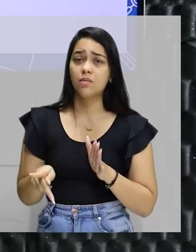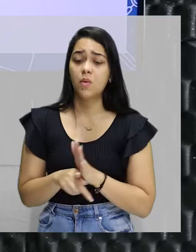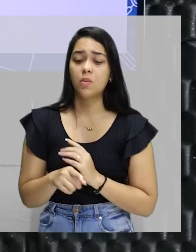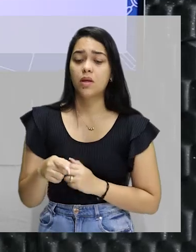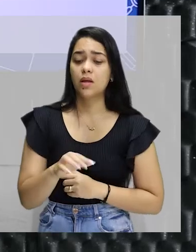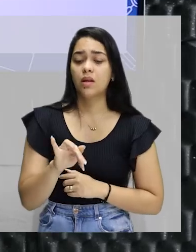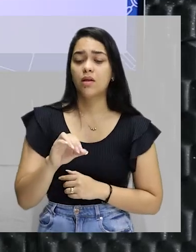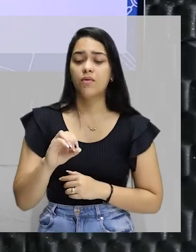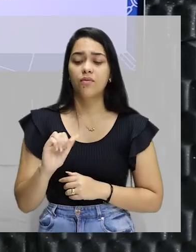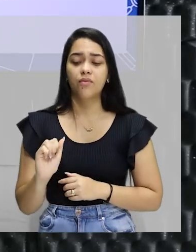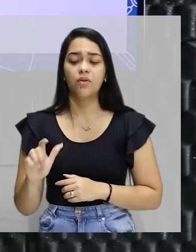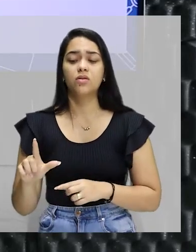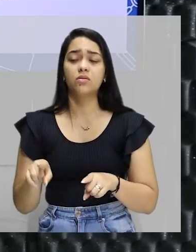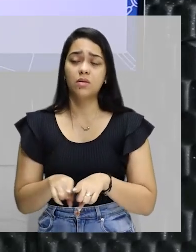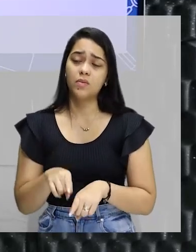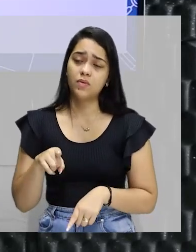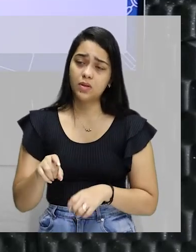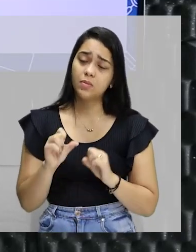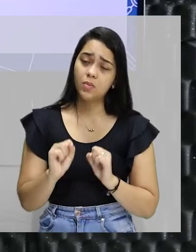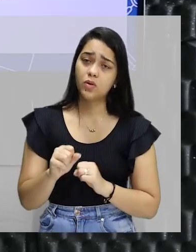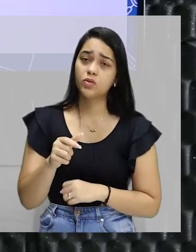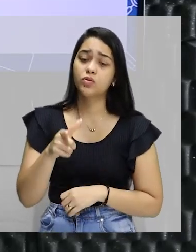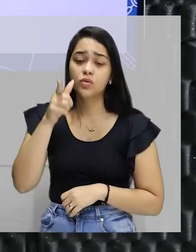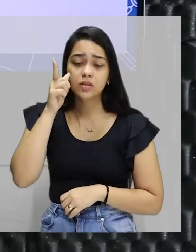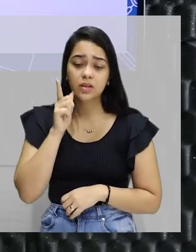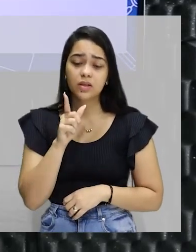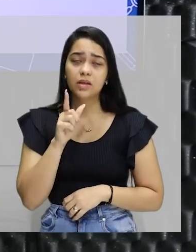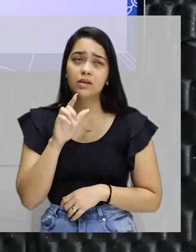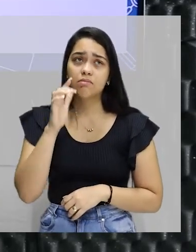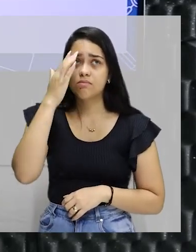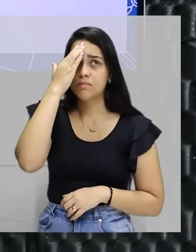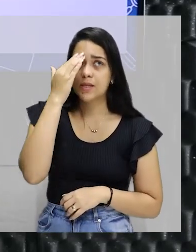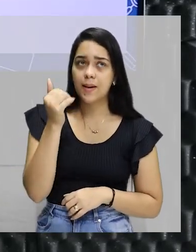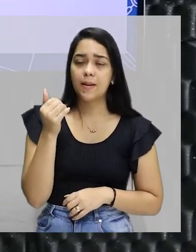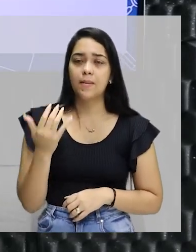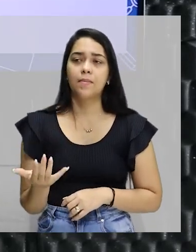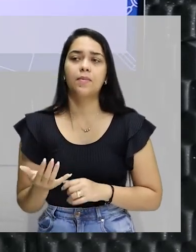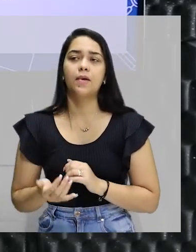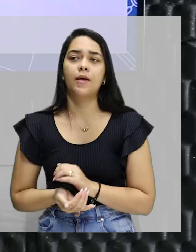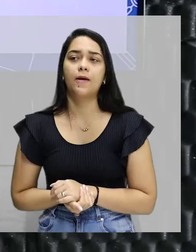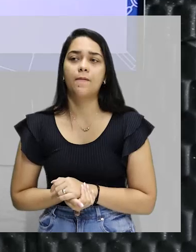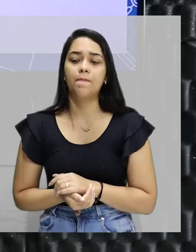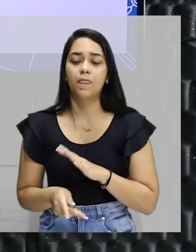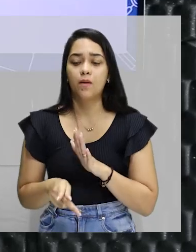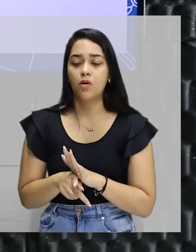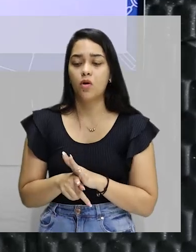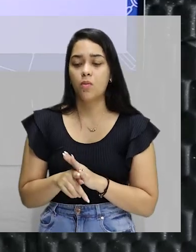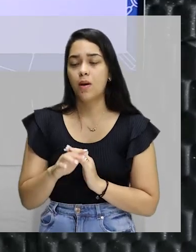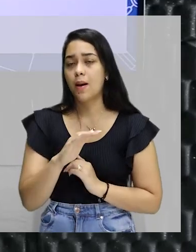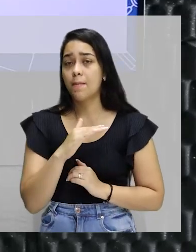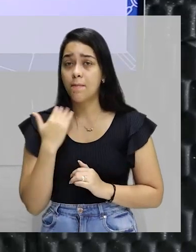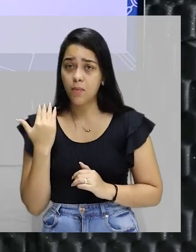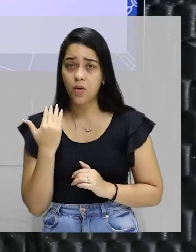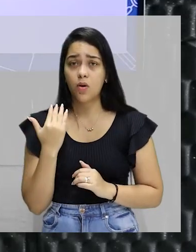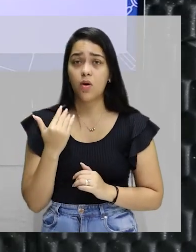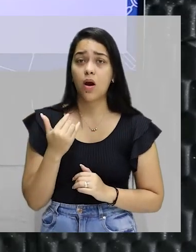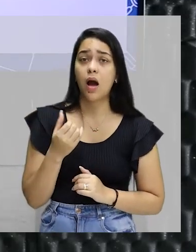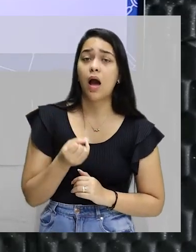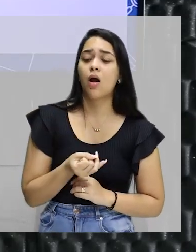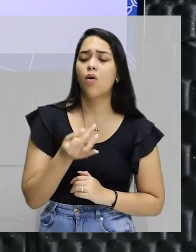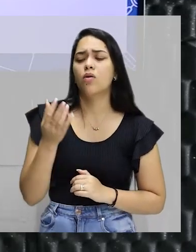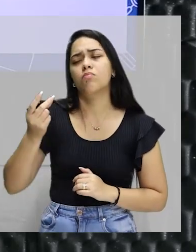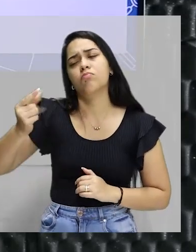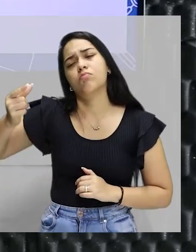daquele fóssil e você vai conseguir estimar, claro, estimar a morte, né, há quanto